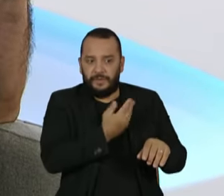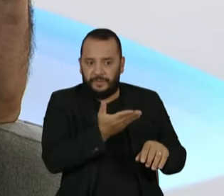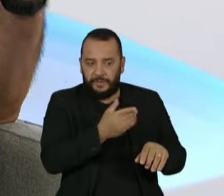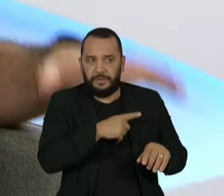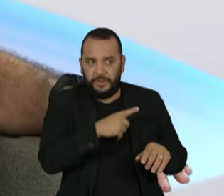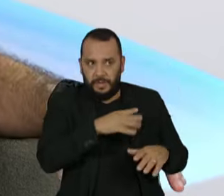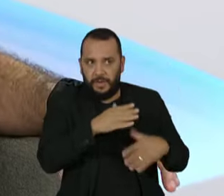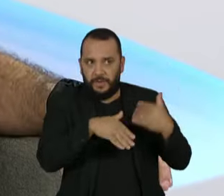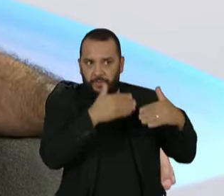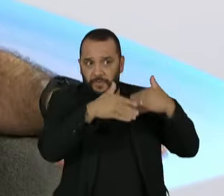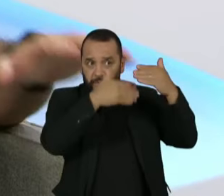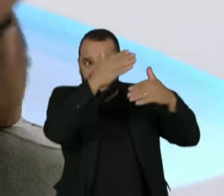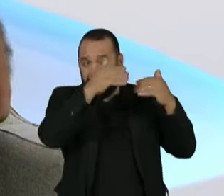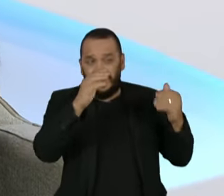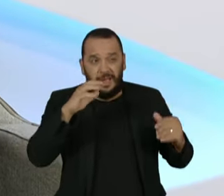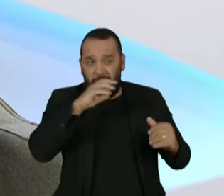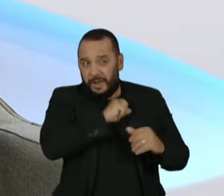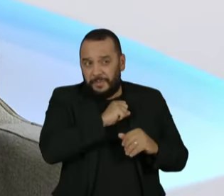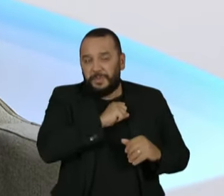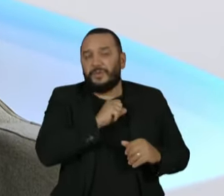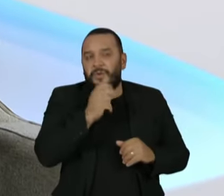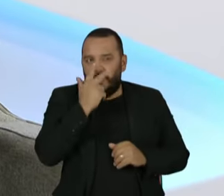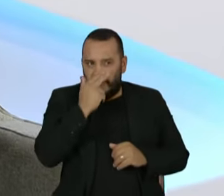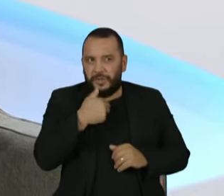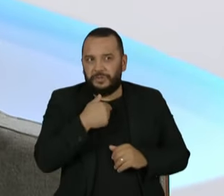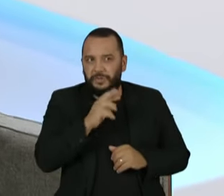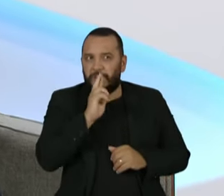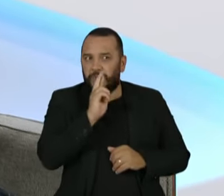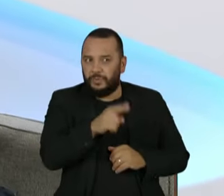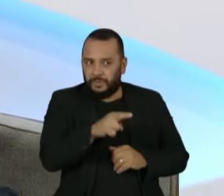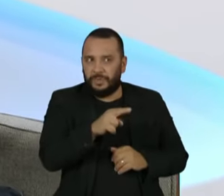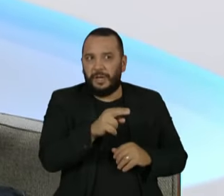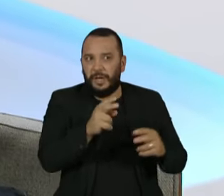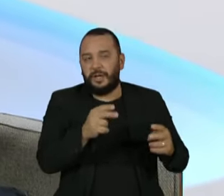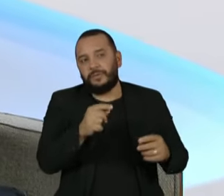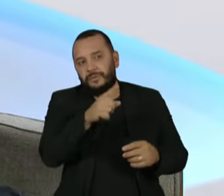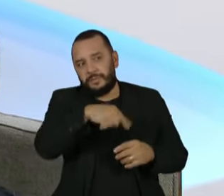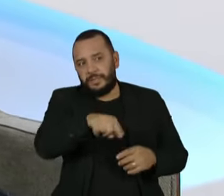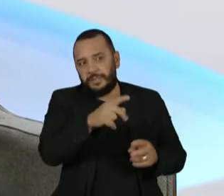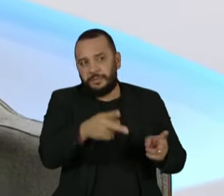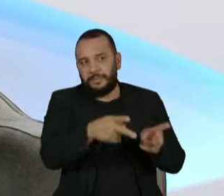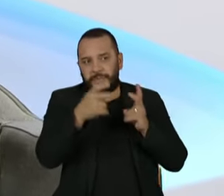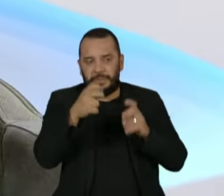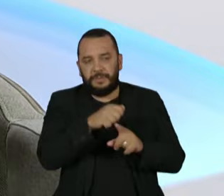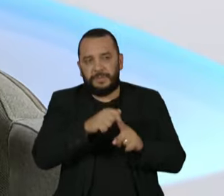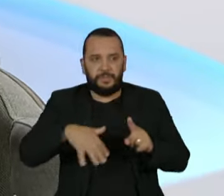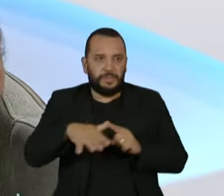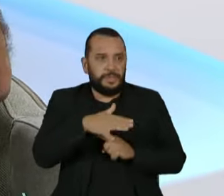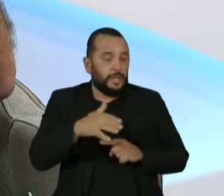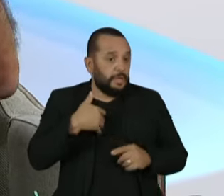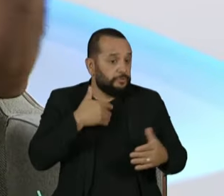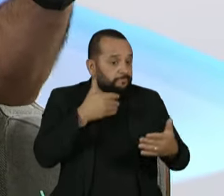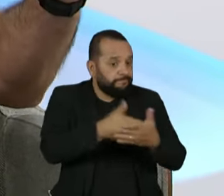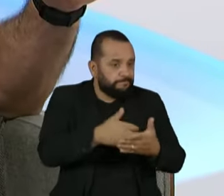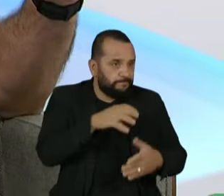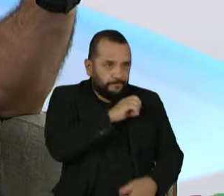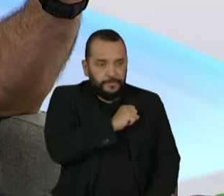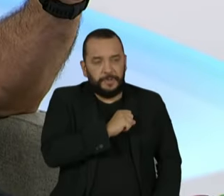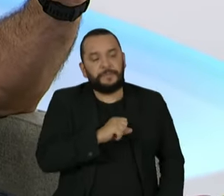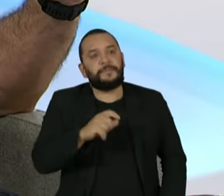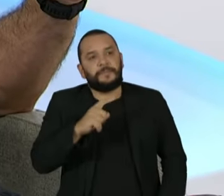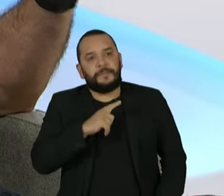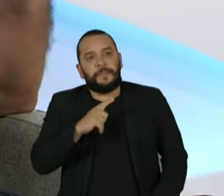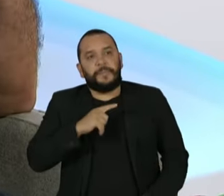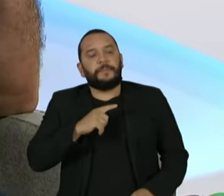na velocidade gigantesca eu acho que ela vai ter resultados perceptíveis na sociedade no curto prazo meta